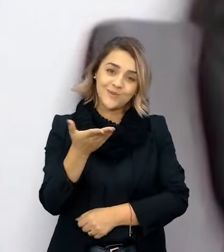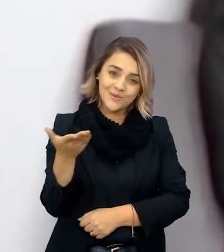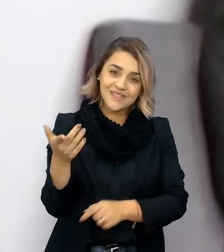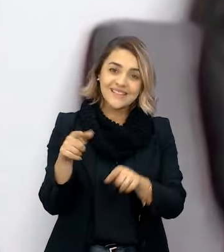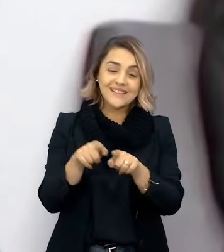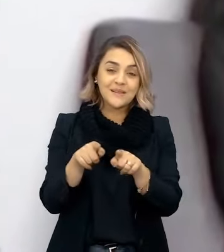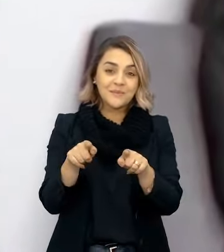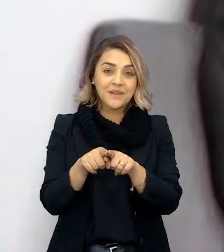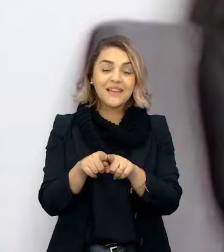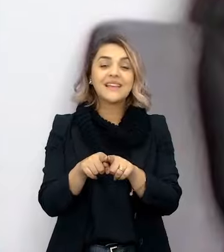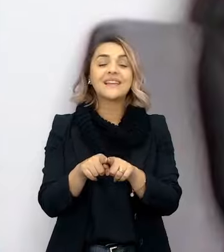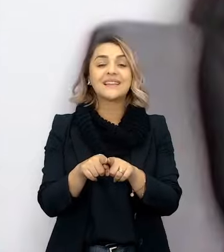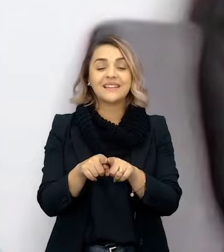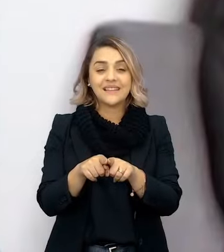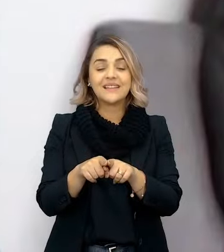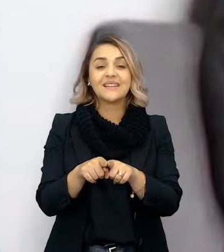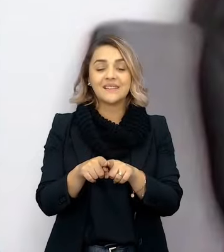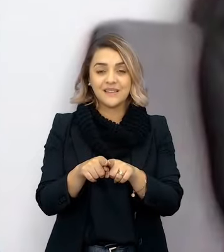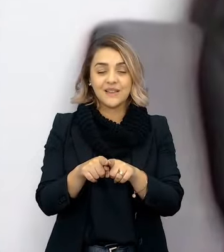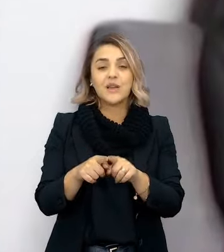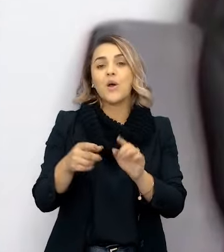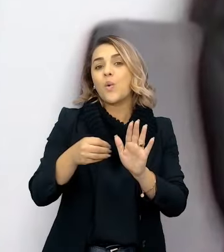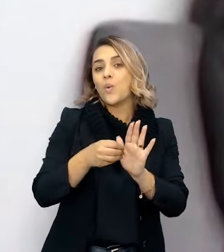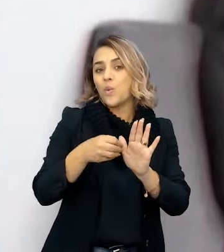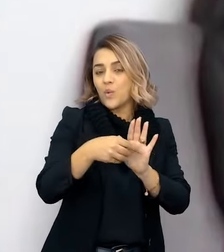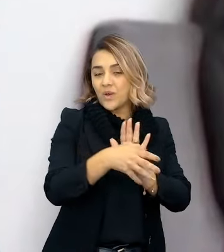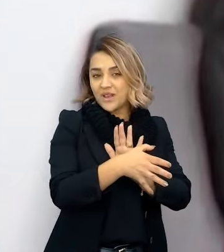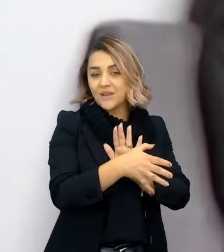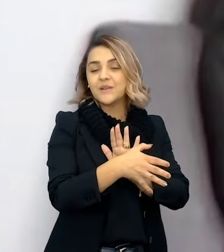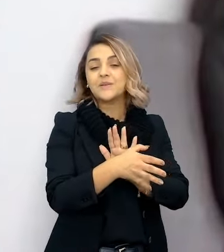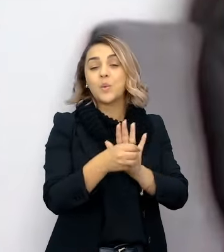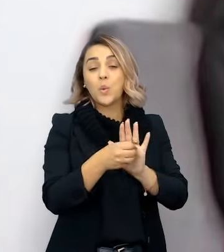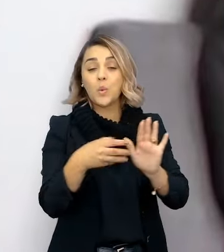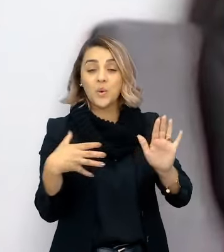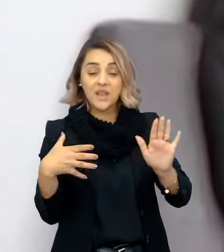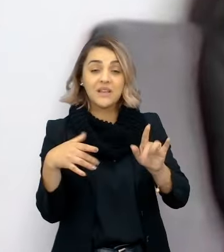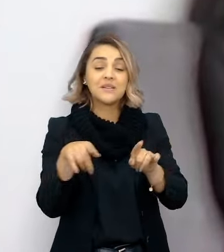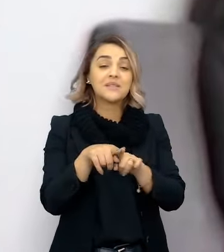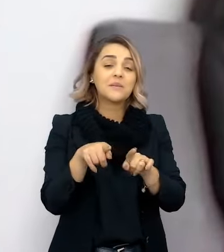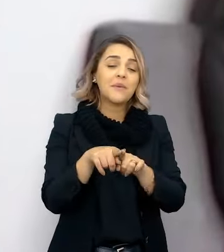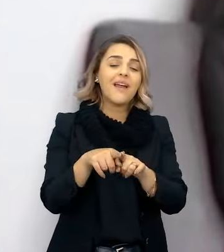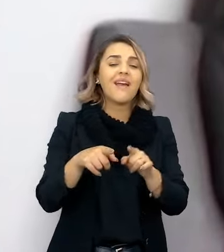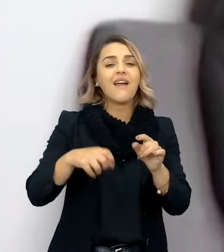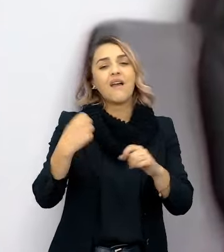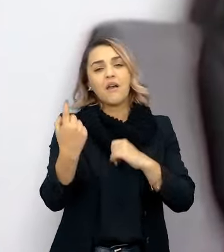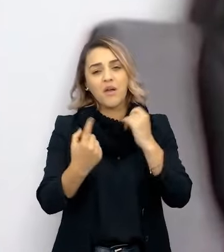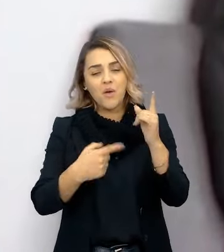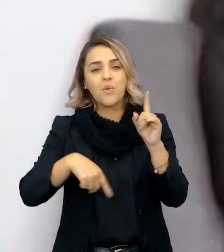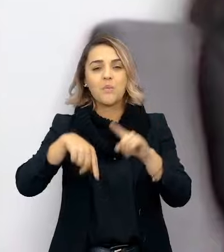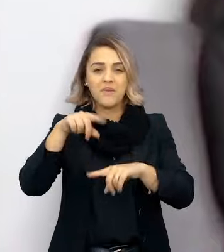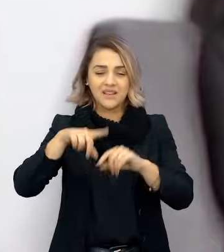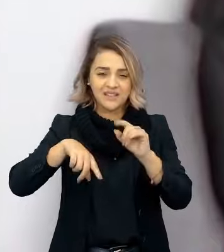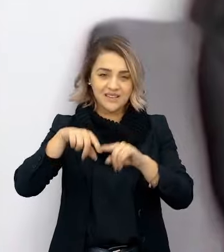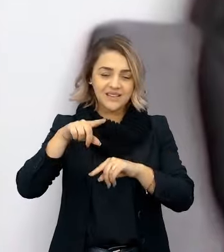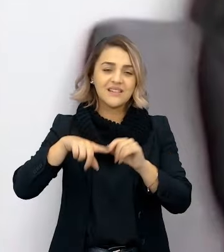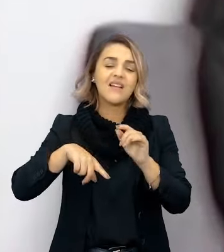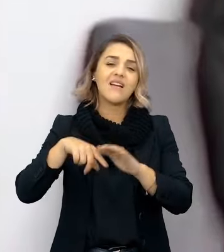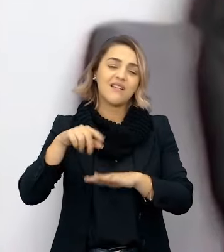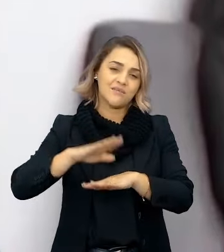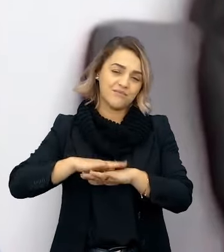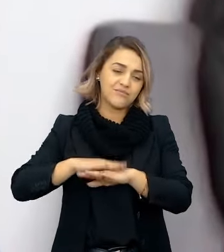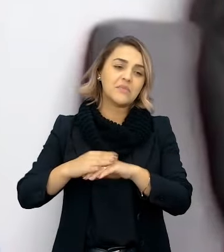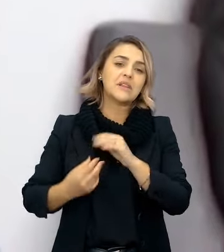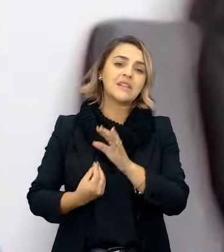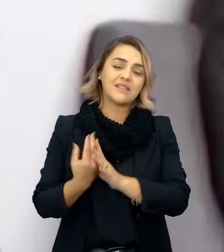junto ao currículo, né, do Estado de São Paulo, né, junto a alguns materiais que foram desenvolvidos, que a gente tem, que